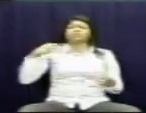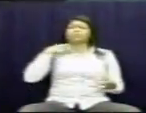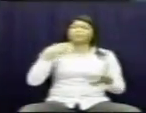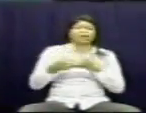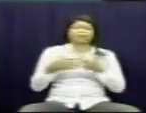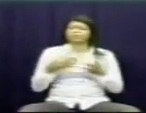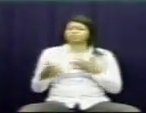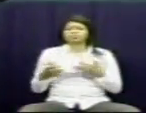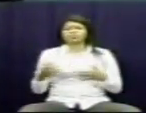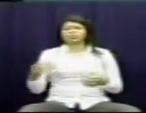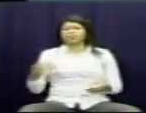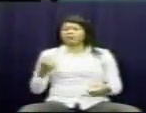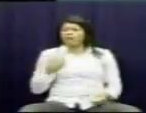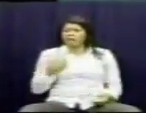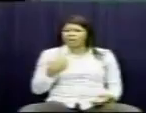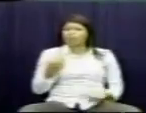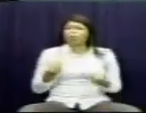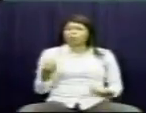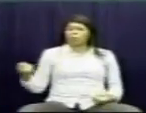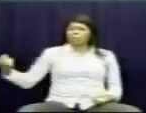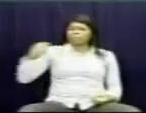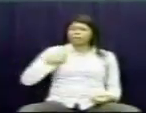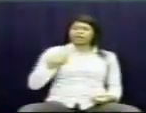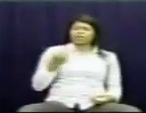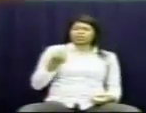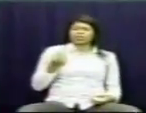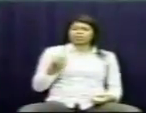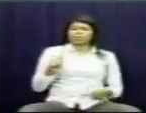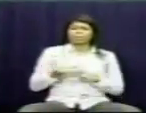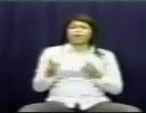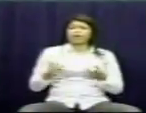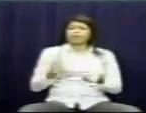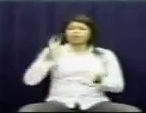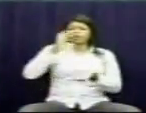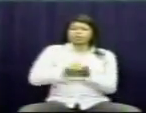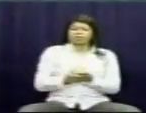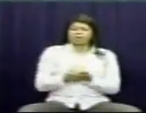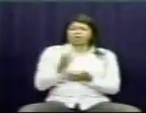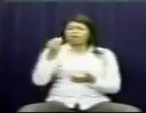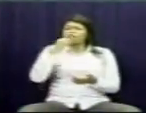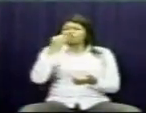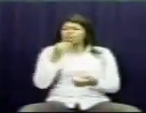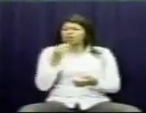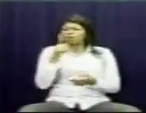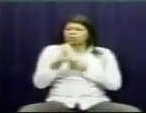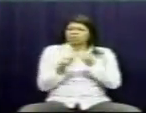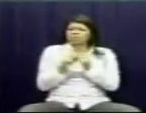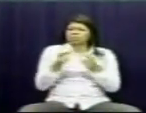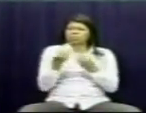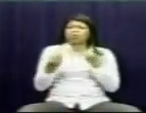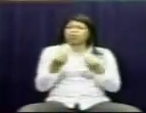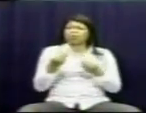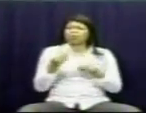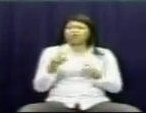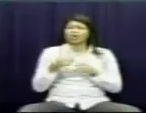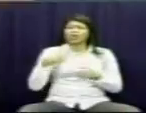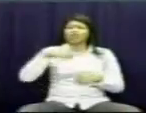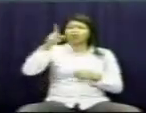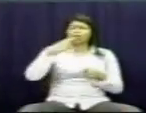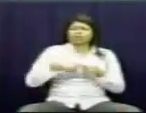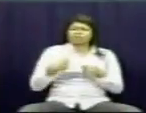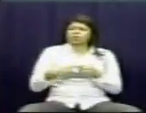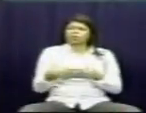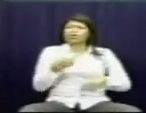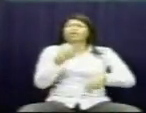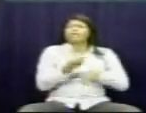interior. Paga 50 mil num contrato precário para um advogado para ir para Ipixuna. Ele não vai. Para o enfermeiro,